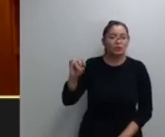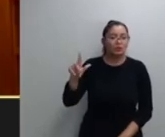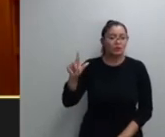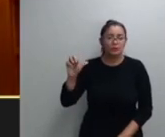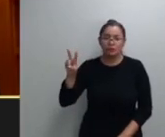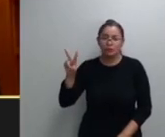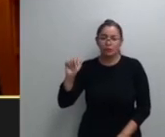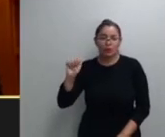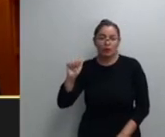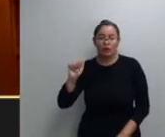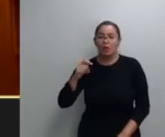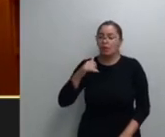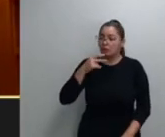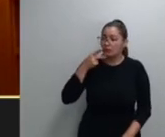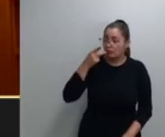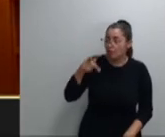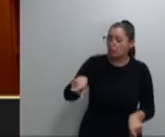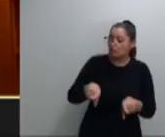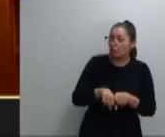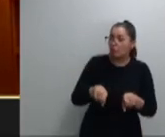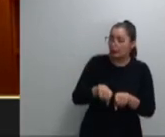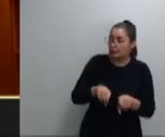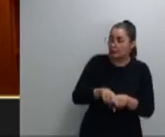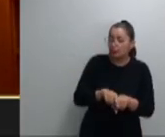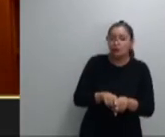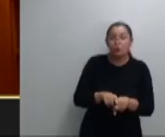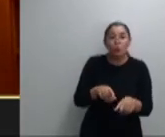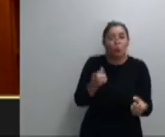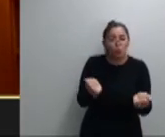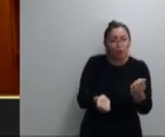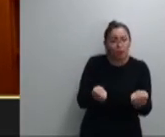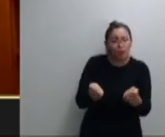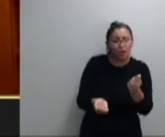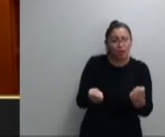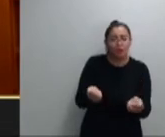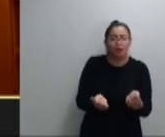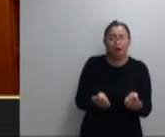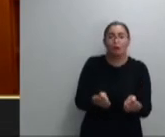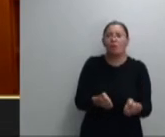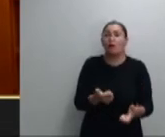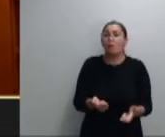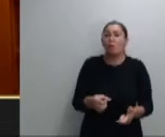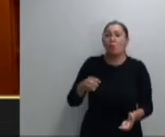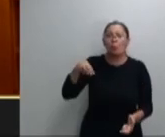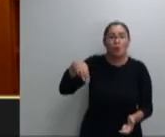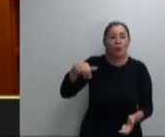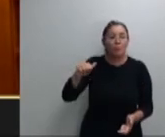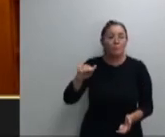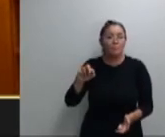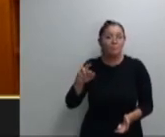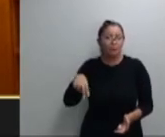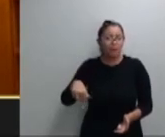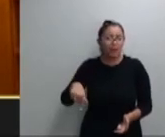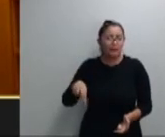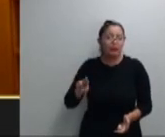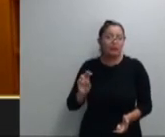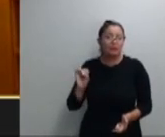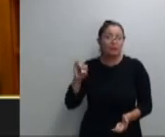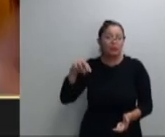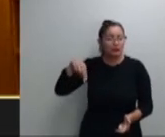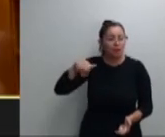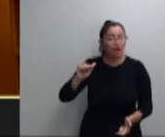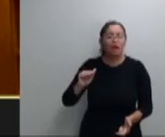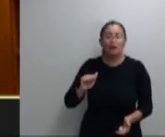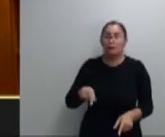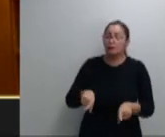o veículo é uma espécie de máquina. Quando olhamos para legislações de outros impostos, IPVA, de veículos automotores,